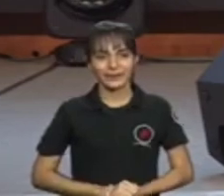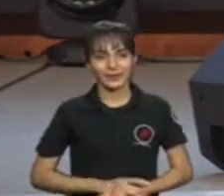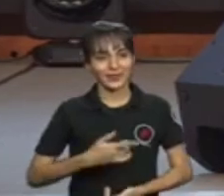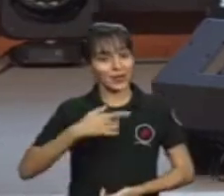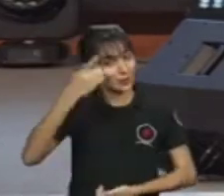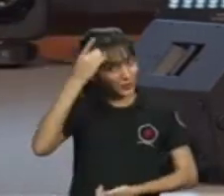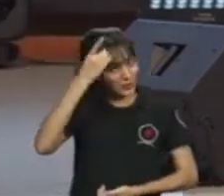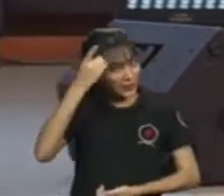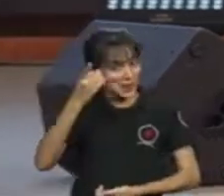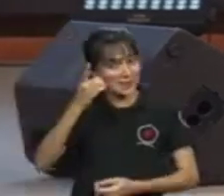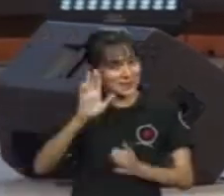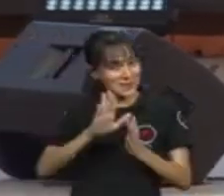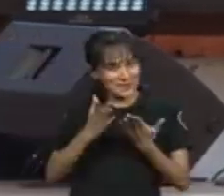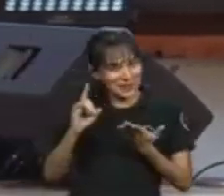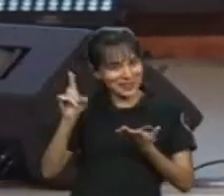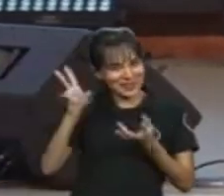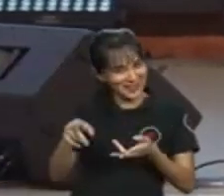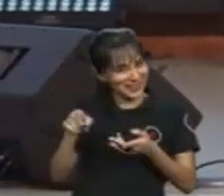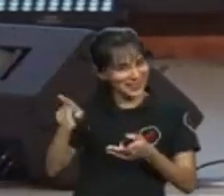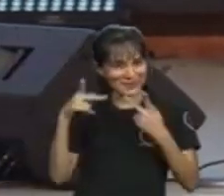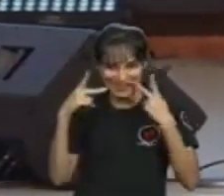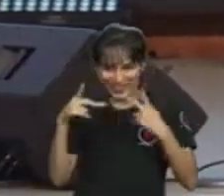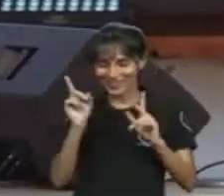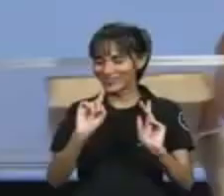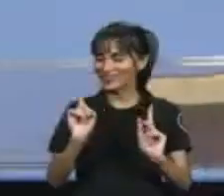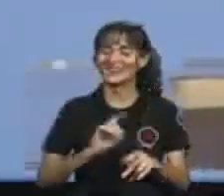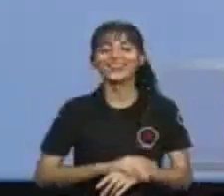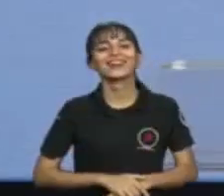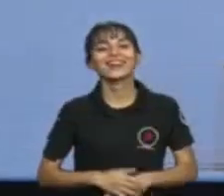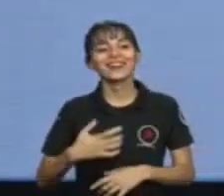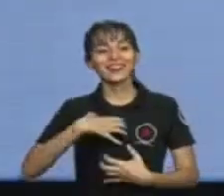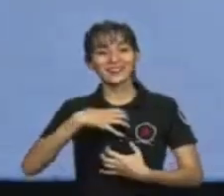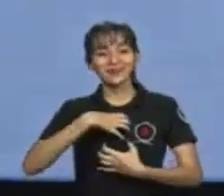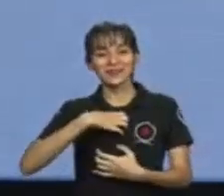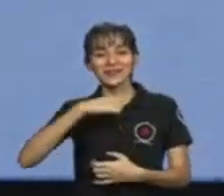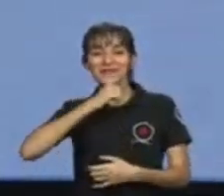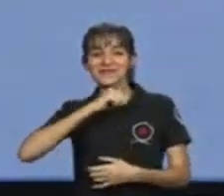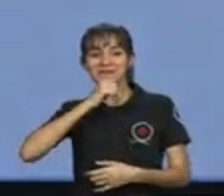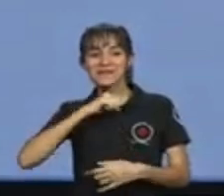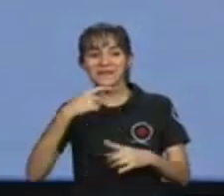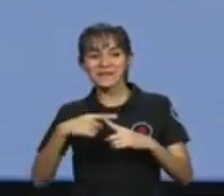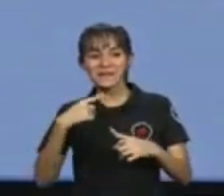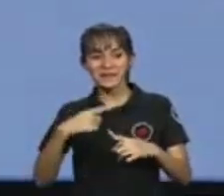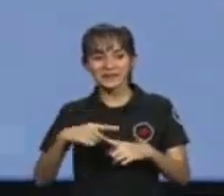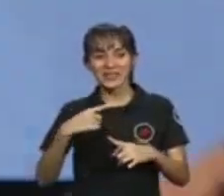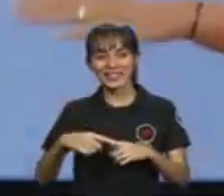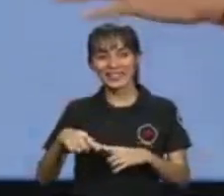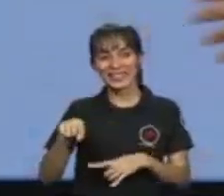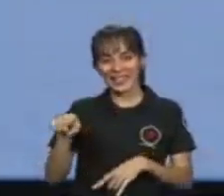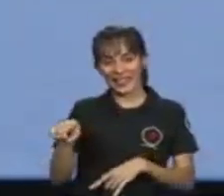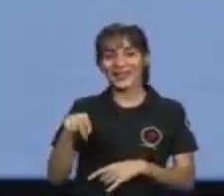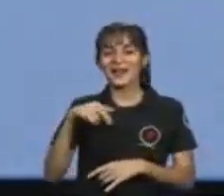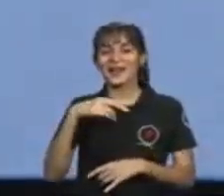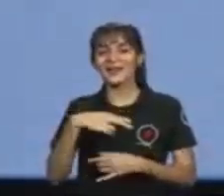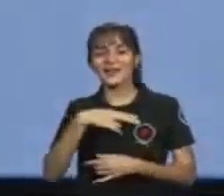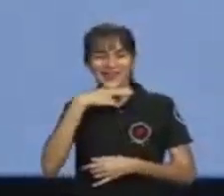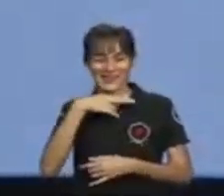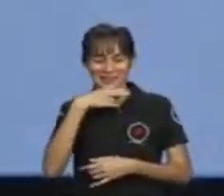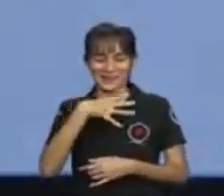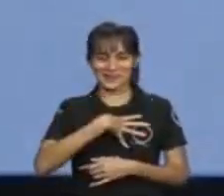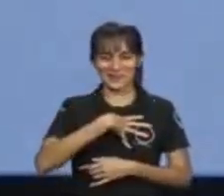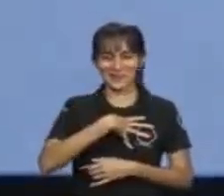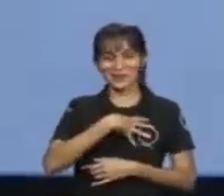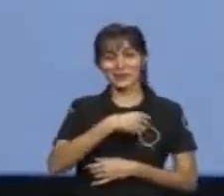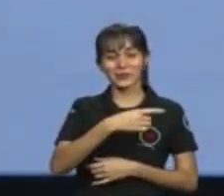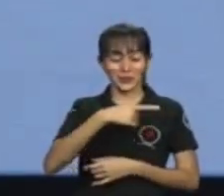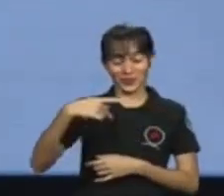da palavra como ela tem, viu? E eu estou me sentindo velha, porque eu vi a Radaço, uma moça, assim, os filhos, meu Deus, como